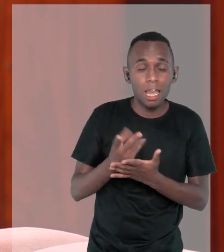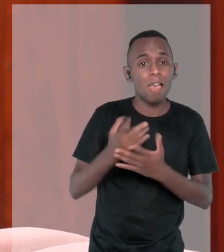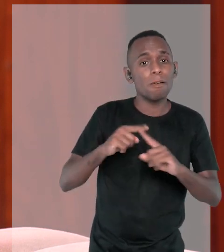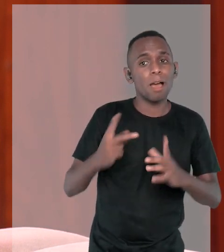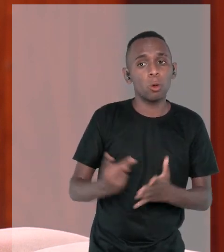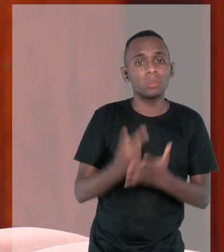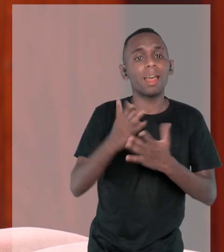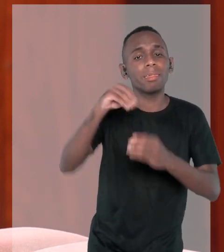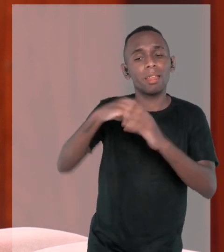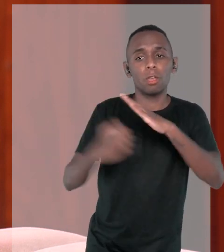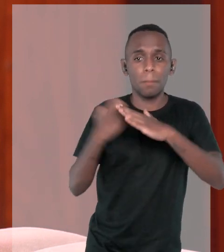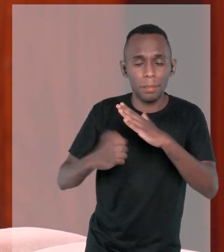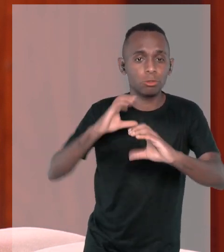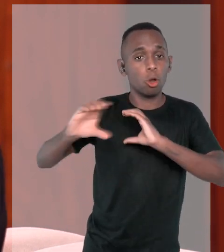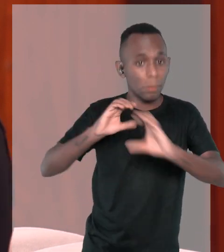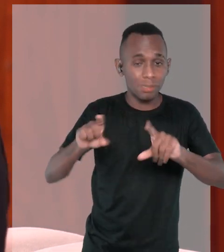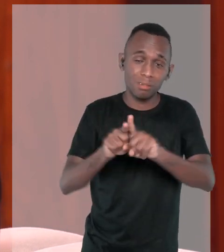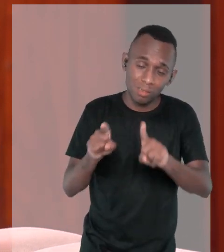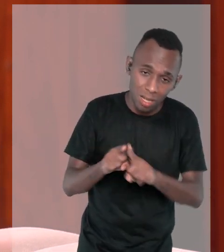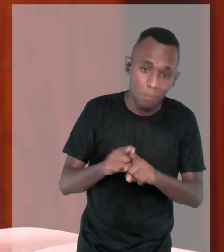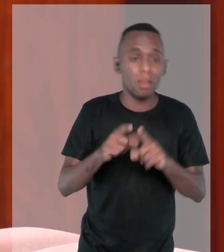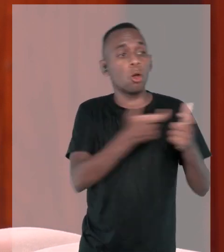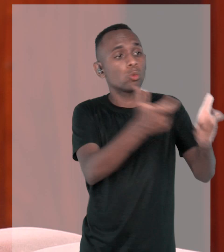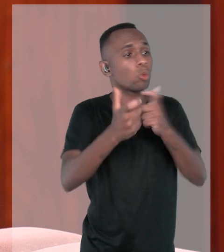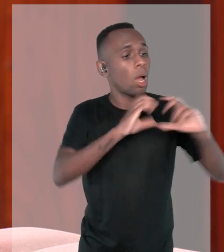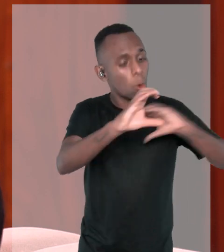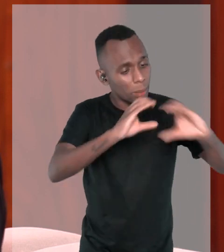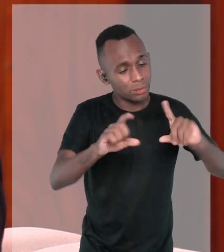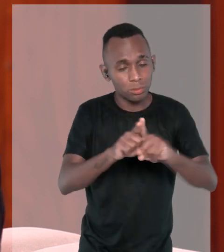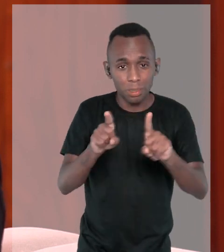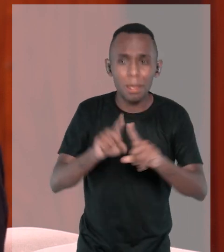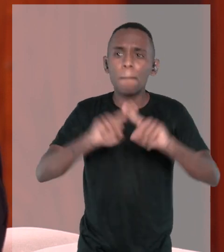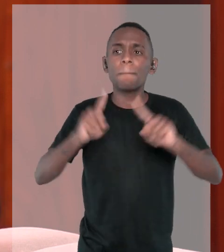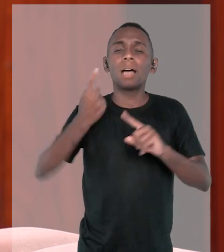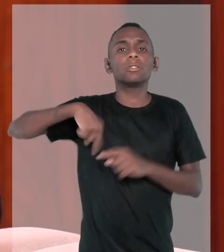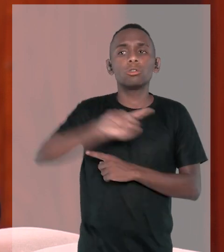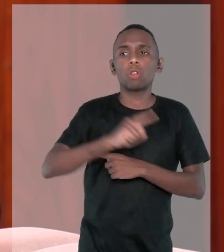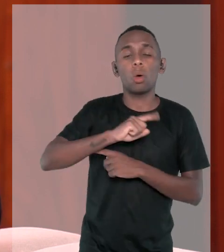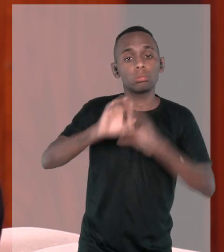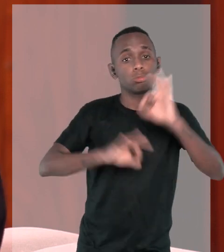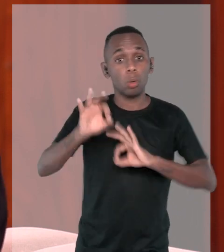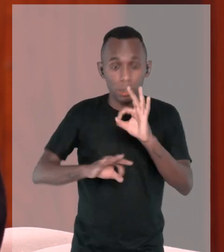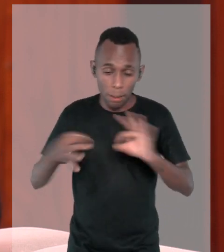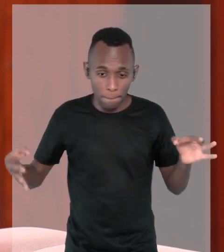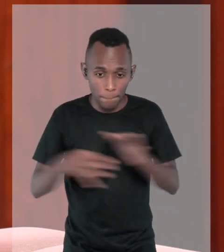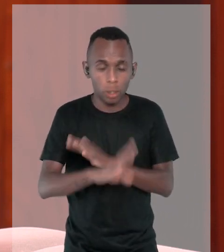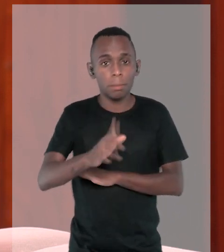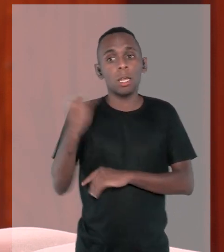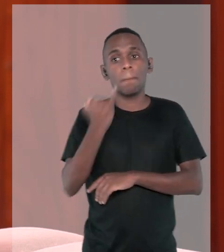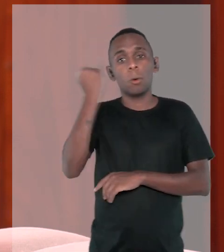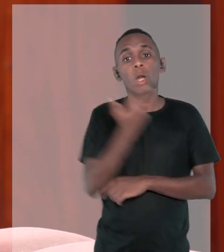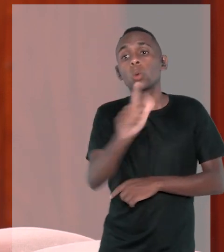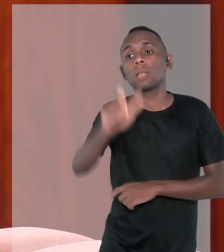também acontece nas empresas de comunicação, também acontece nas áreas de comunicação, mas quando a gente está programado para se importar